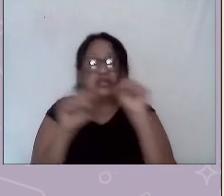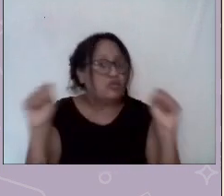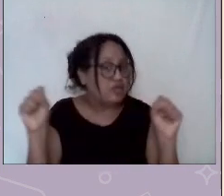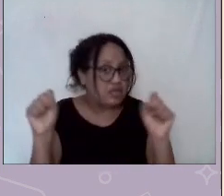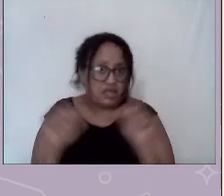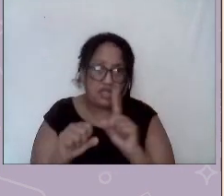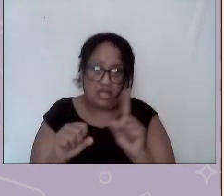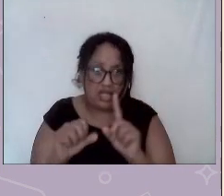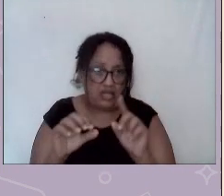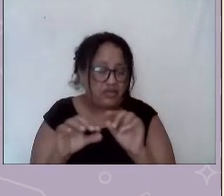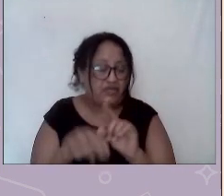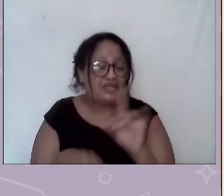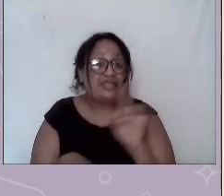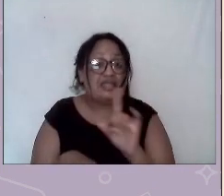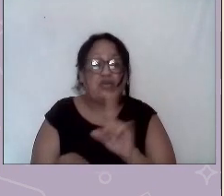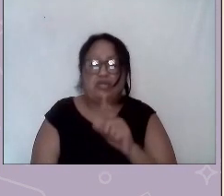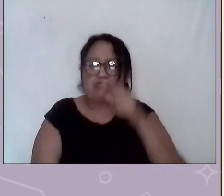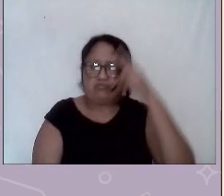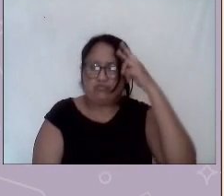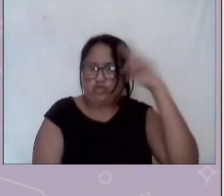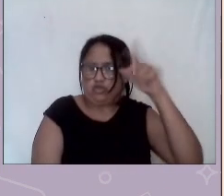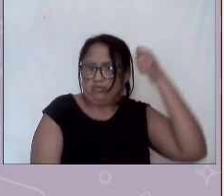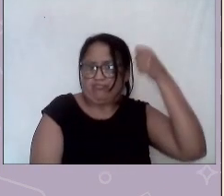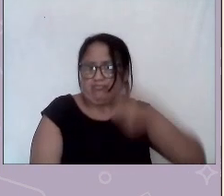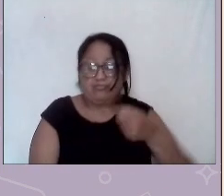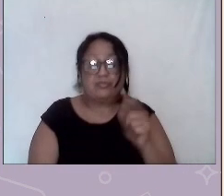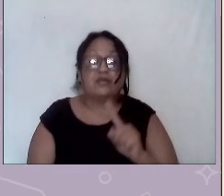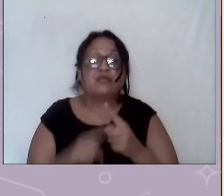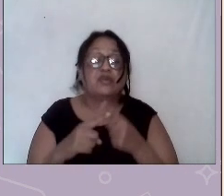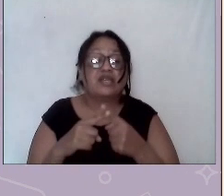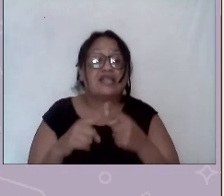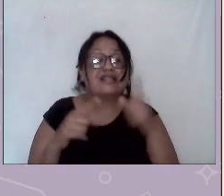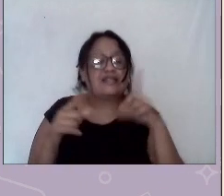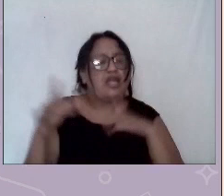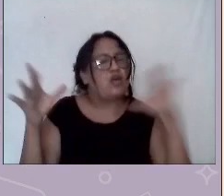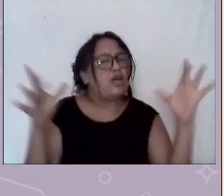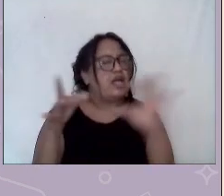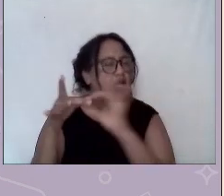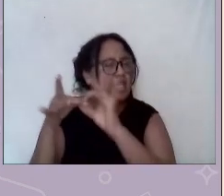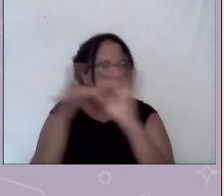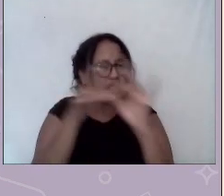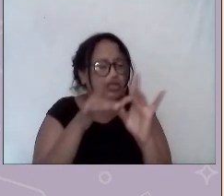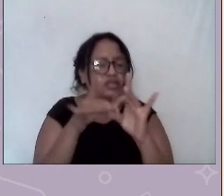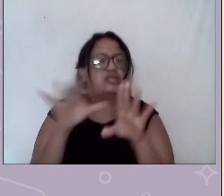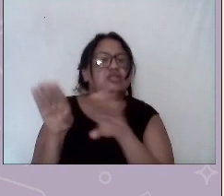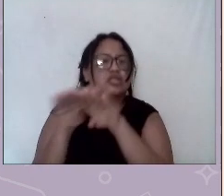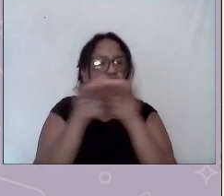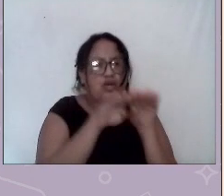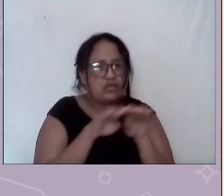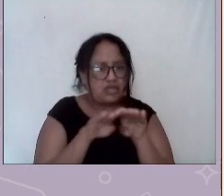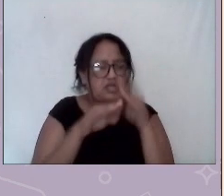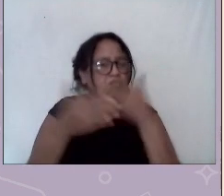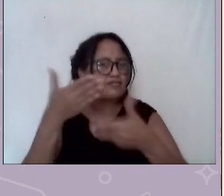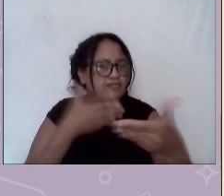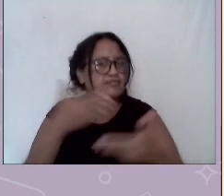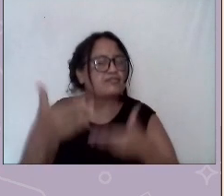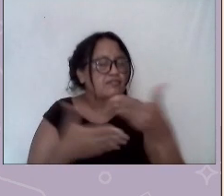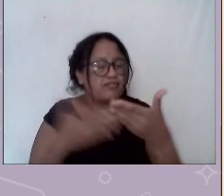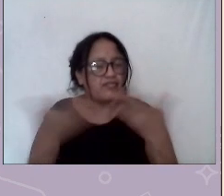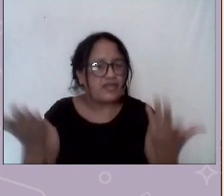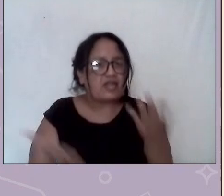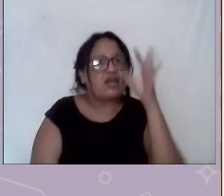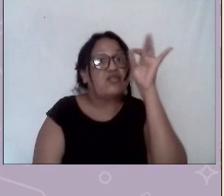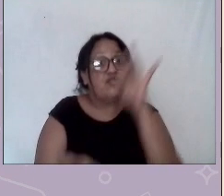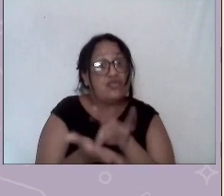escravo nem um senhor tirânico e que existe uma relação de igualdade e reciprocidade entre o fato histórico e o